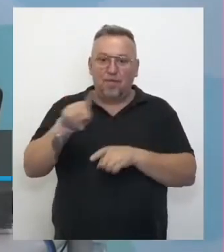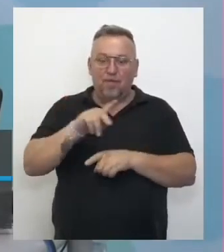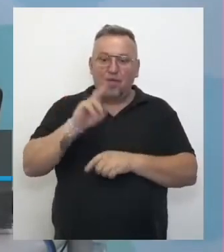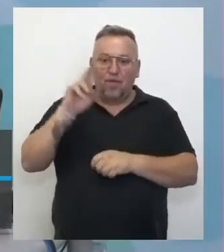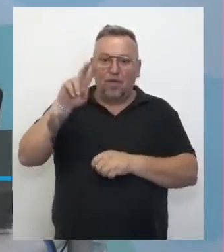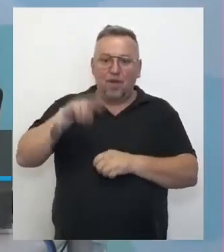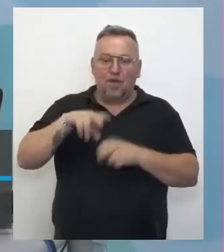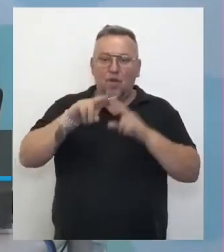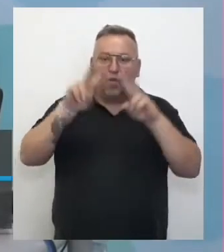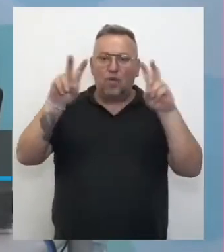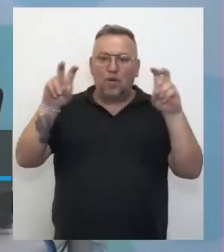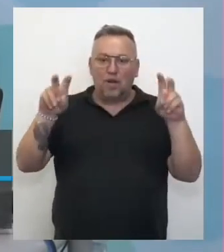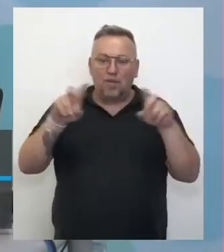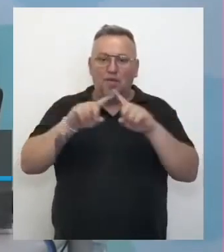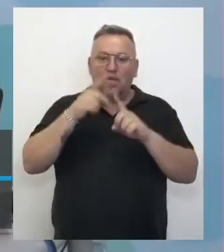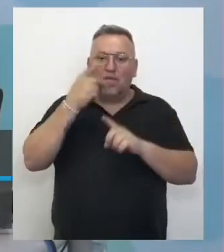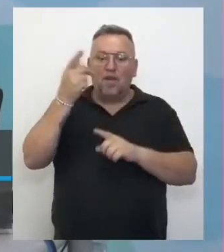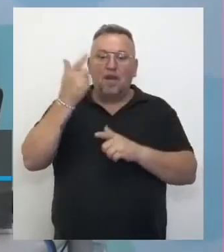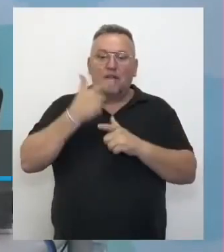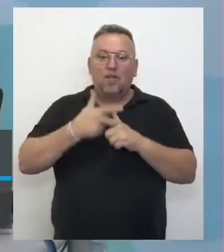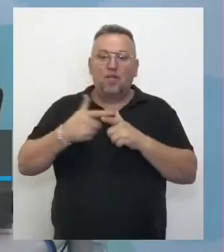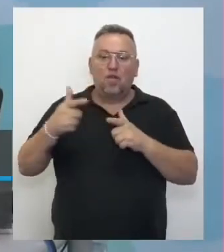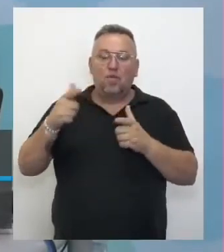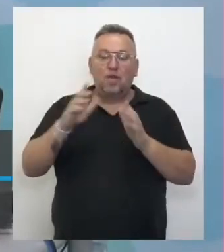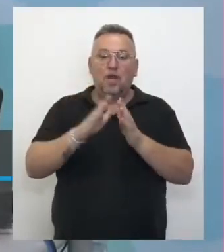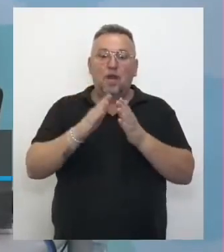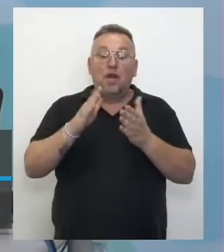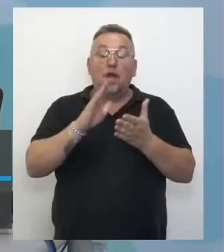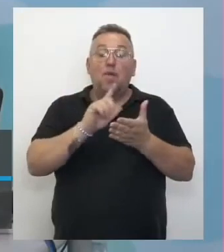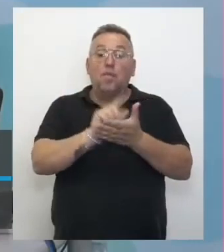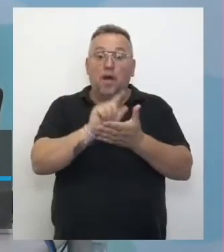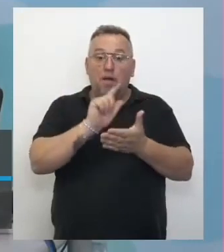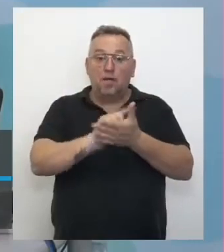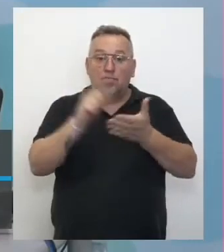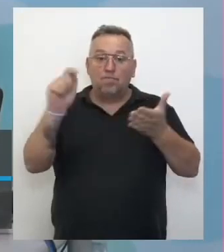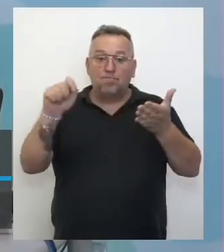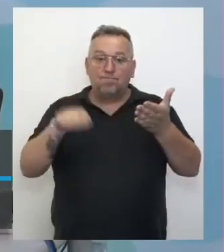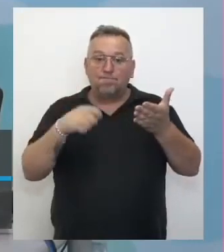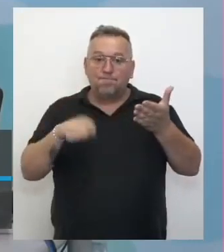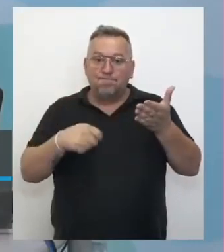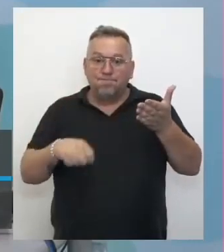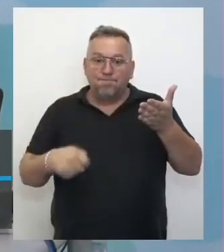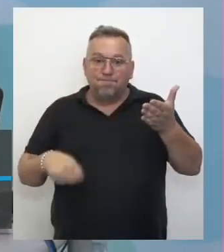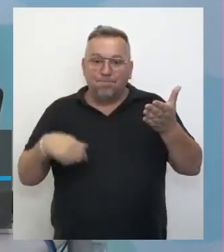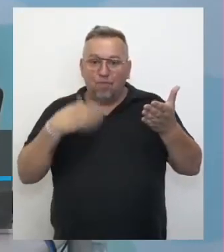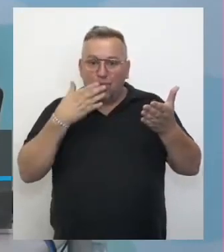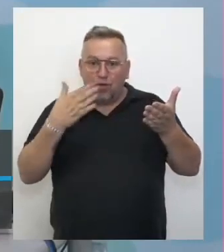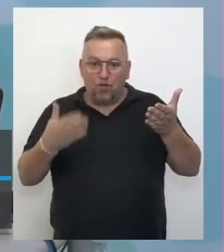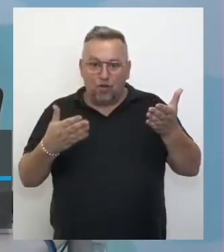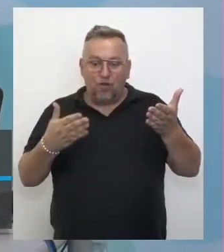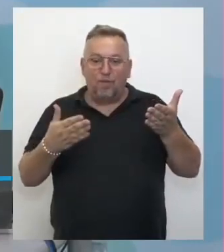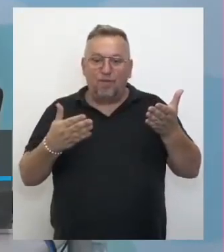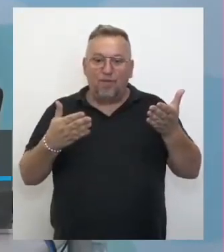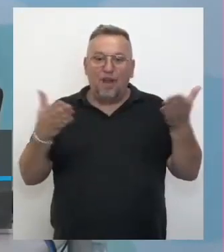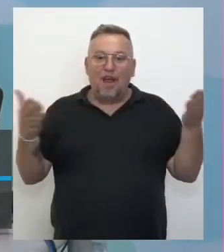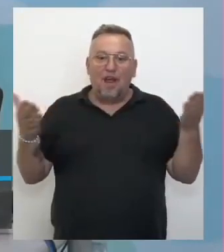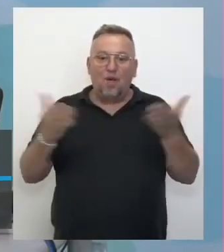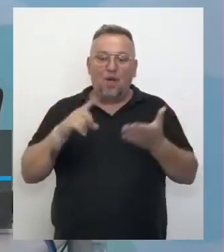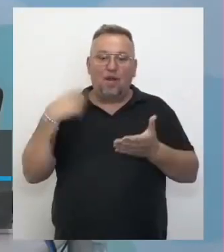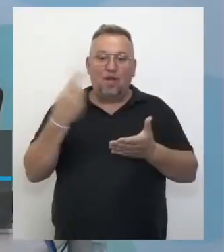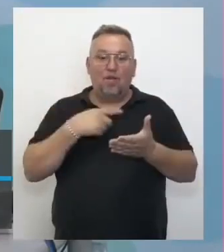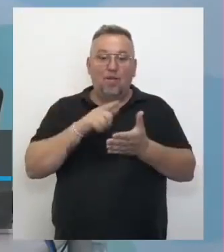aí o tema, o título, vamos falar sobre abaixo-assinado. E nessas questões que nós estamos estudando, nós estamos agora na